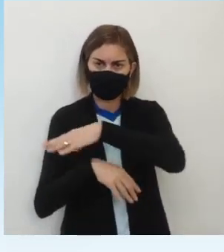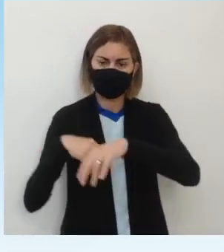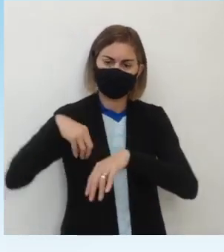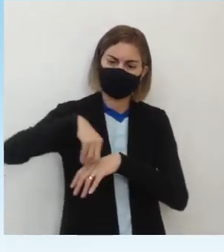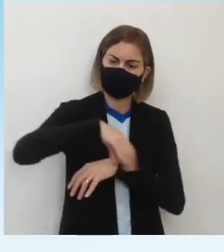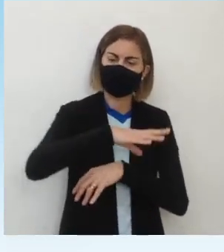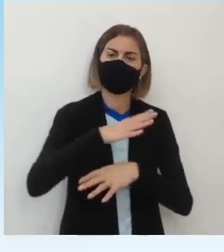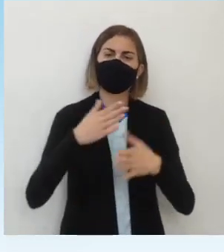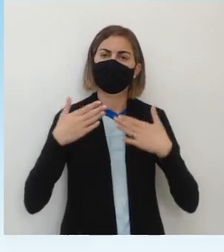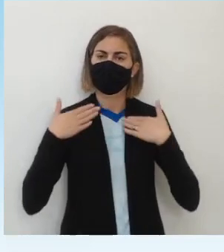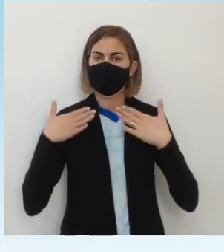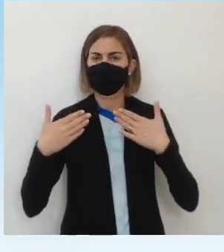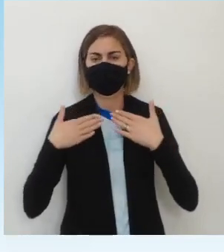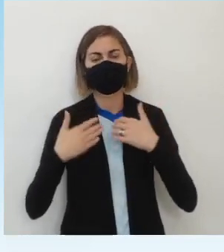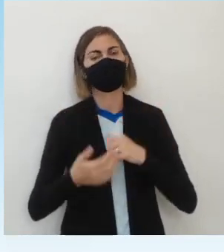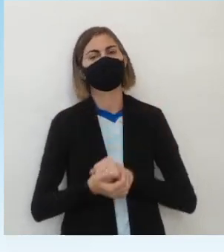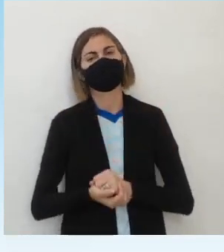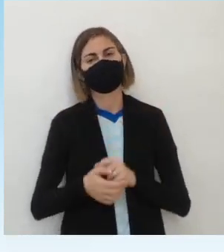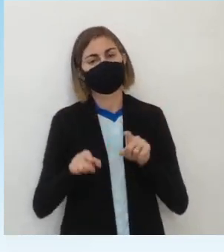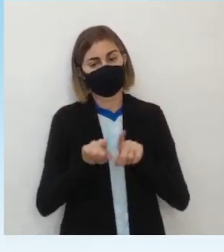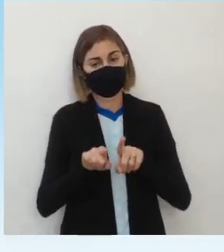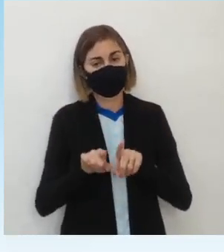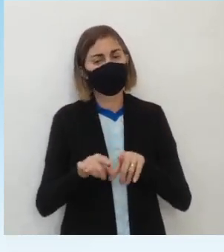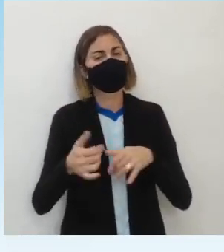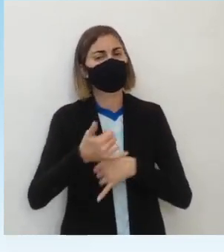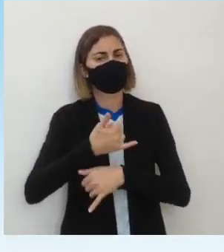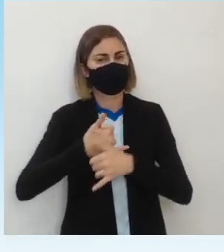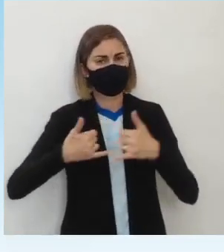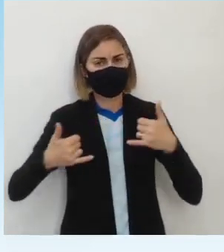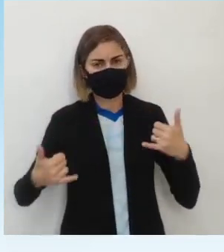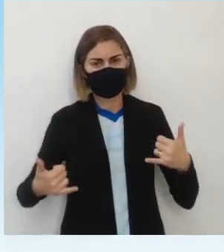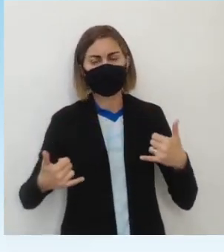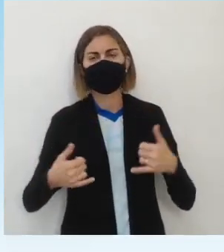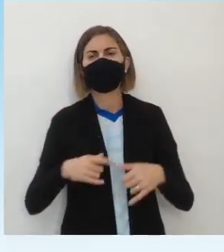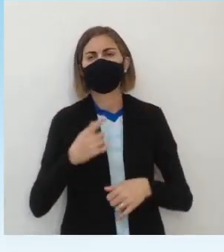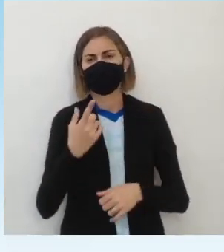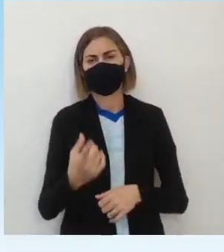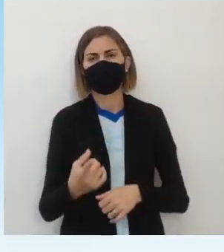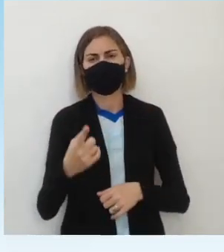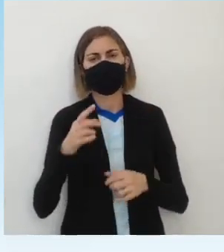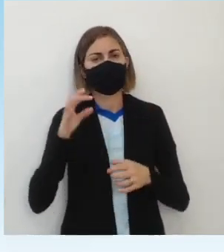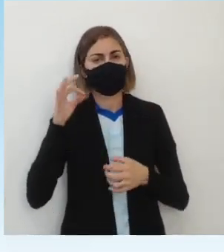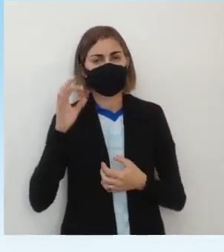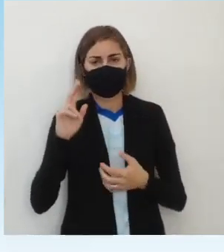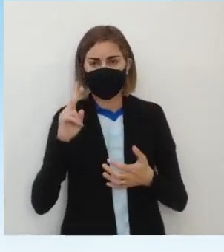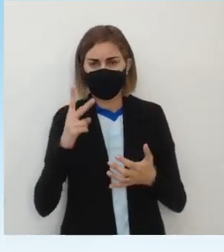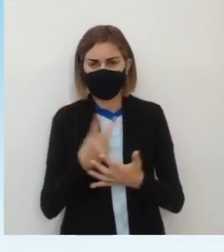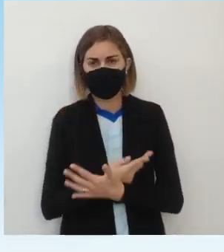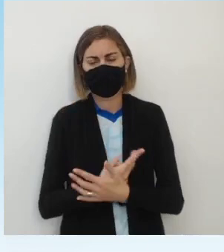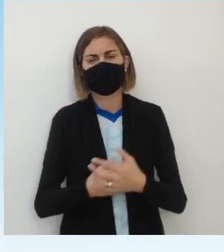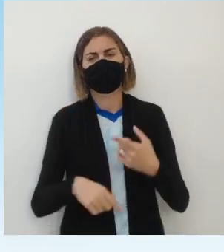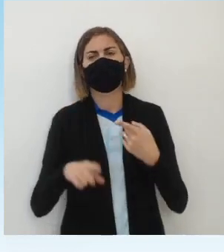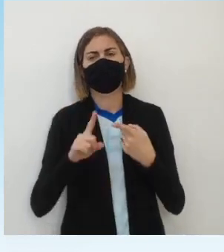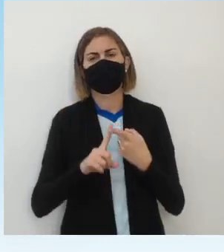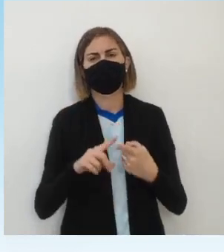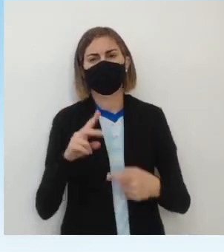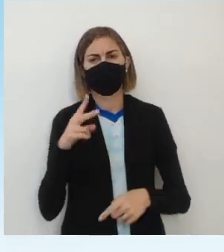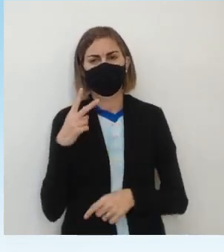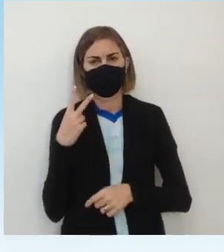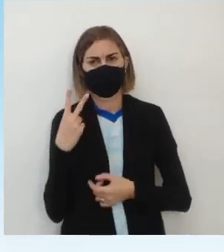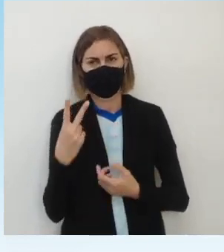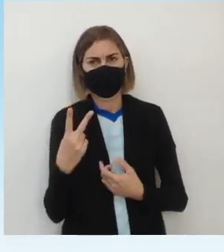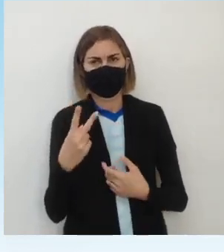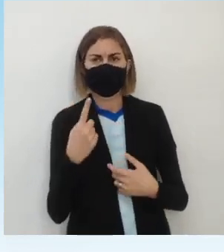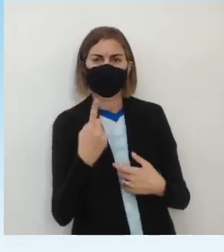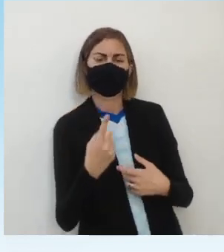como também de eletricidade. Então, dentre essas alternativas aí, a incorreta é a alternativa 2.